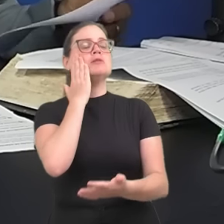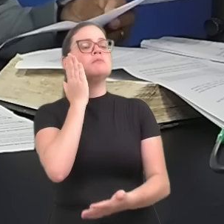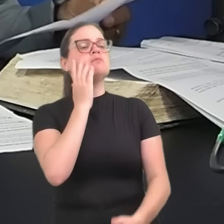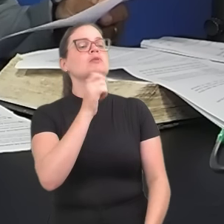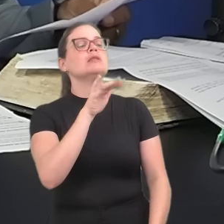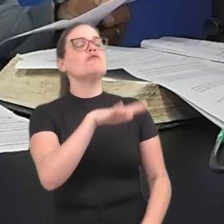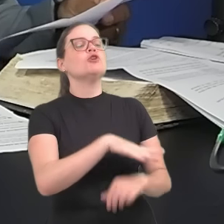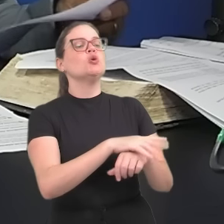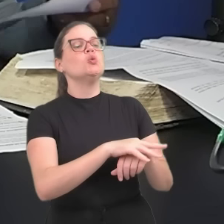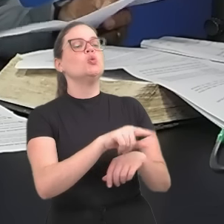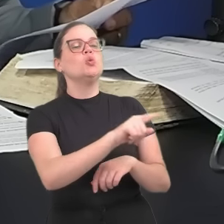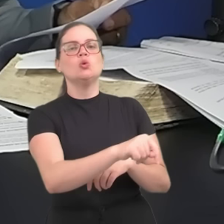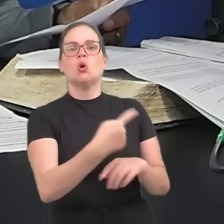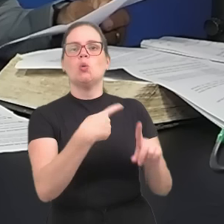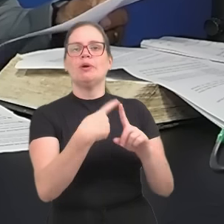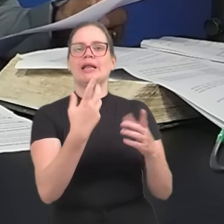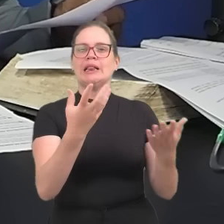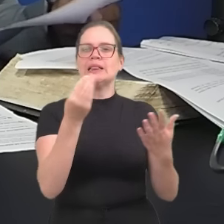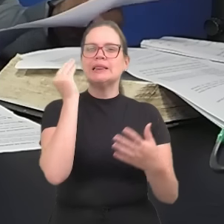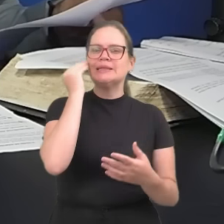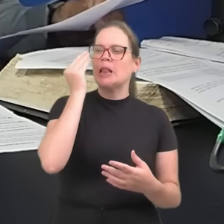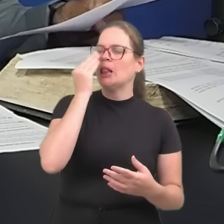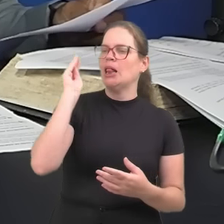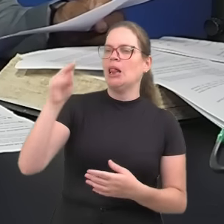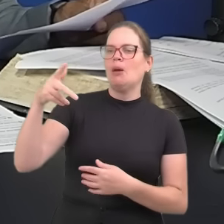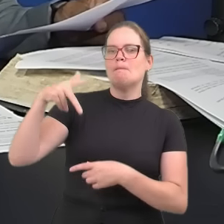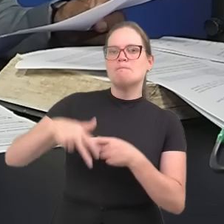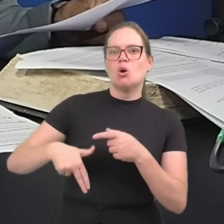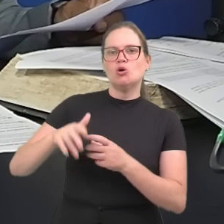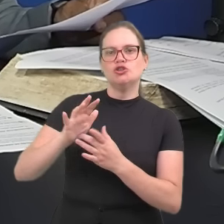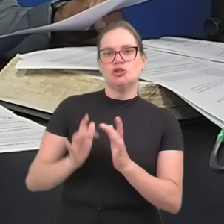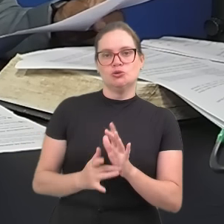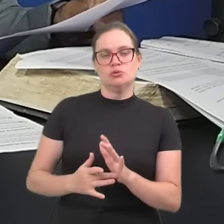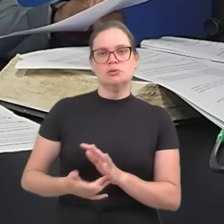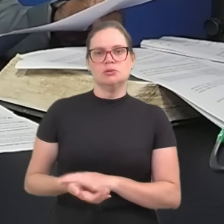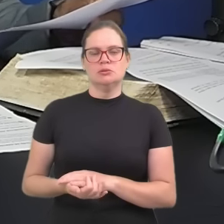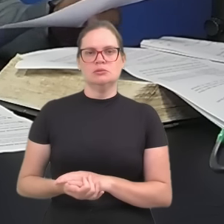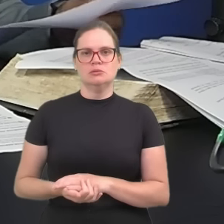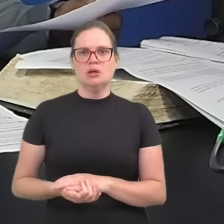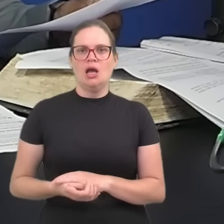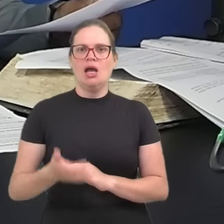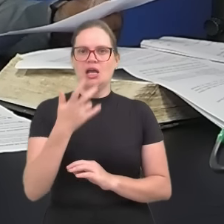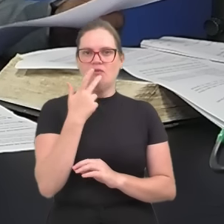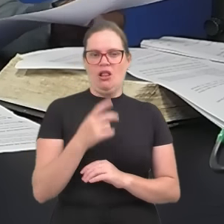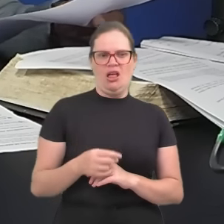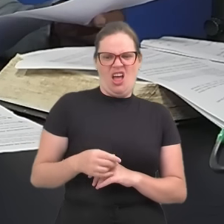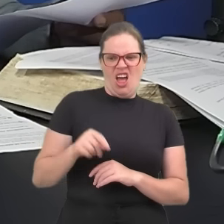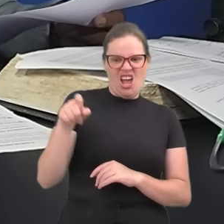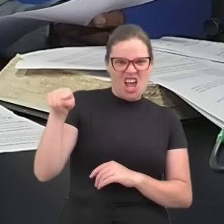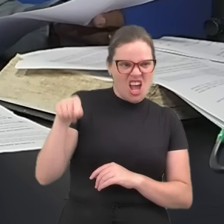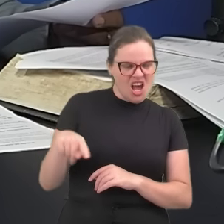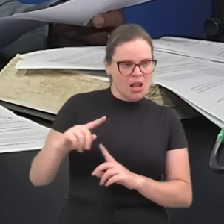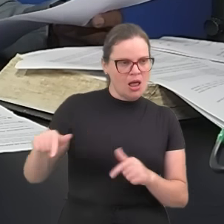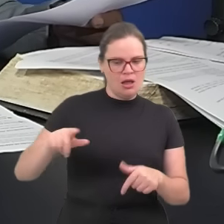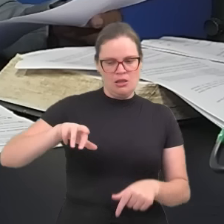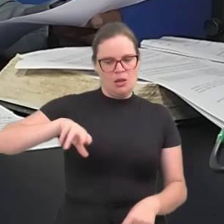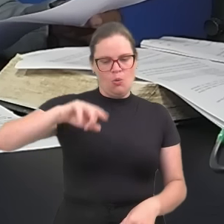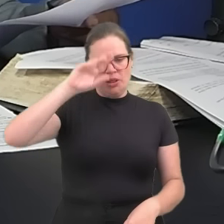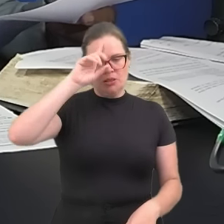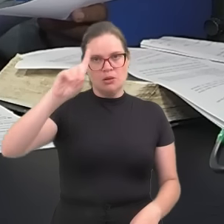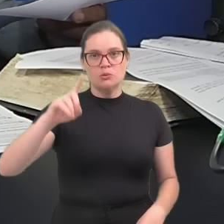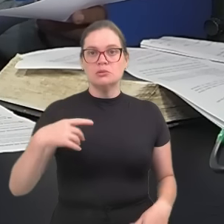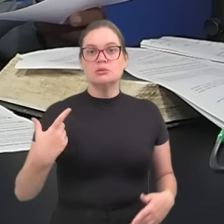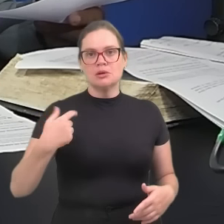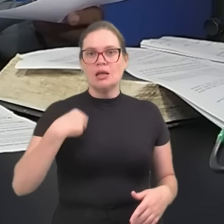querendo desmerecer e dizer que quem fez aquilo não era de Deus.